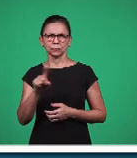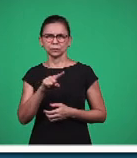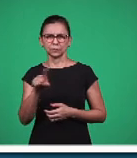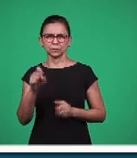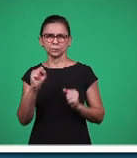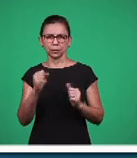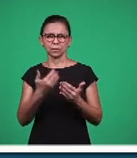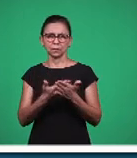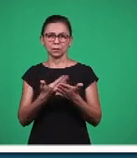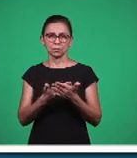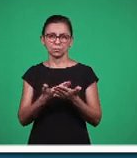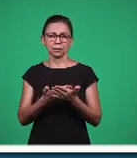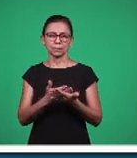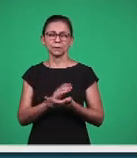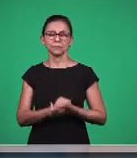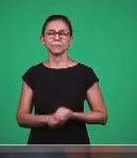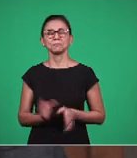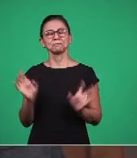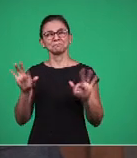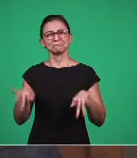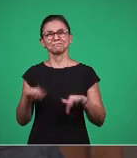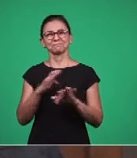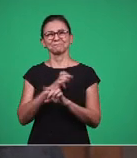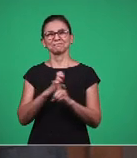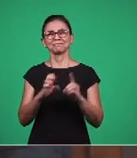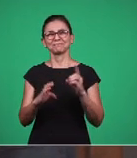e assim encerramos a Escola Bíblica